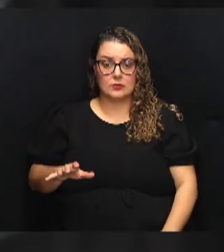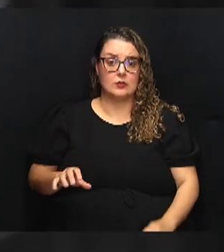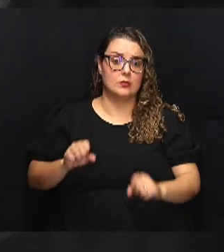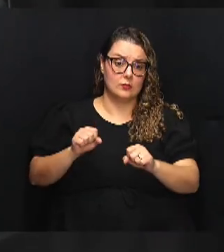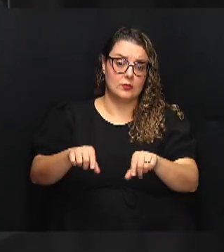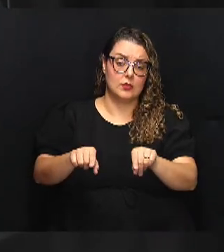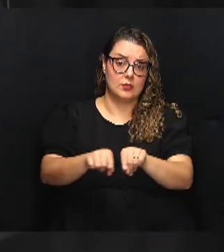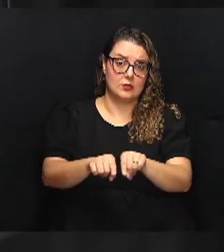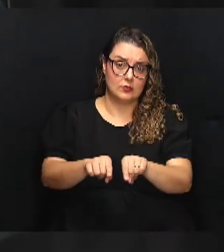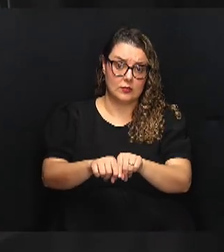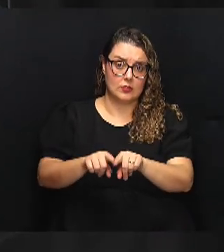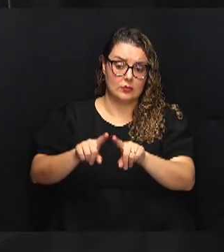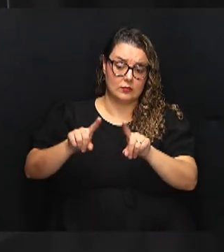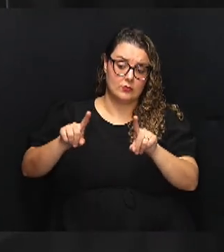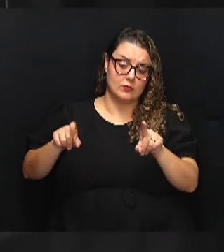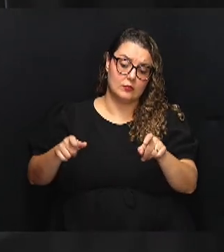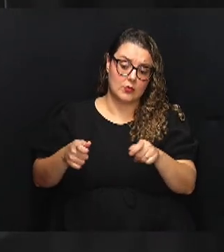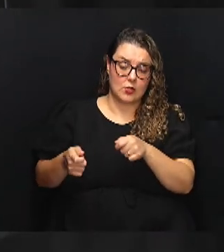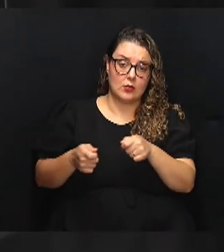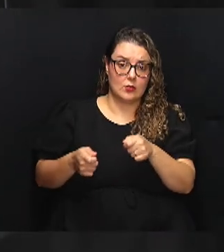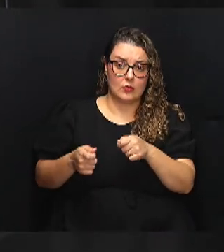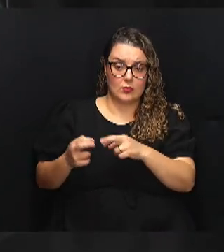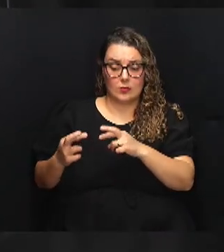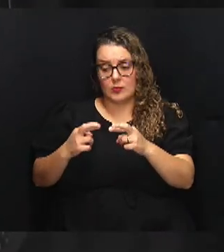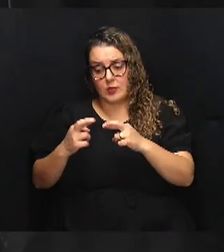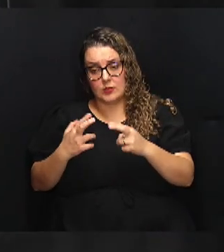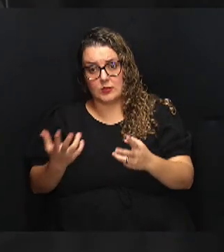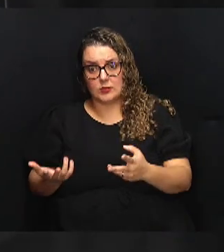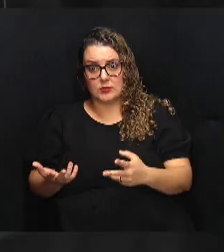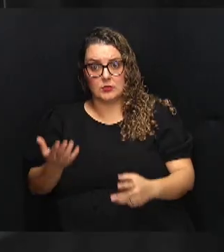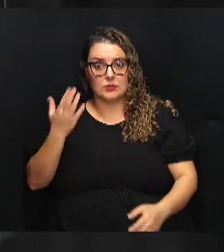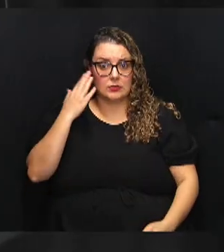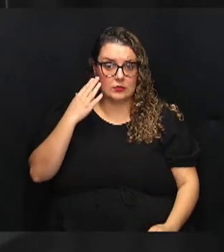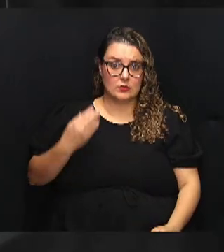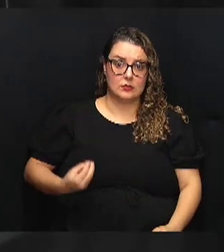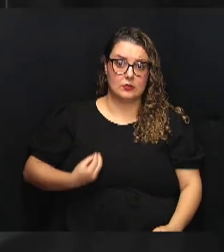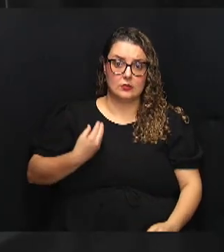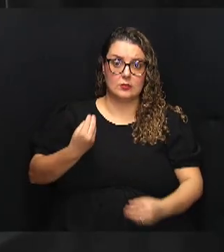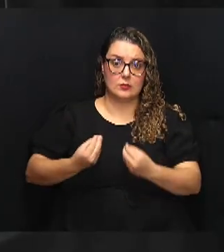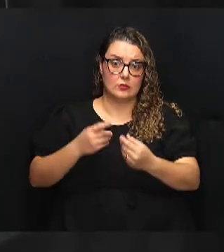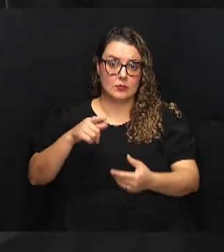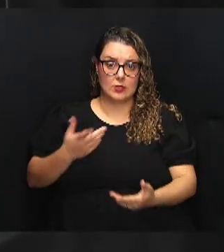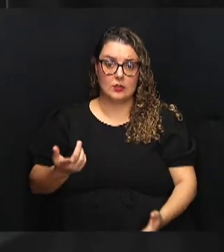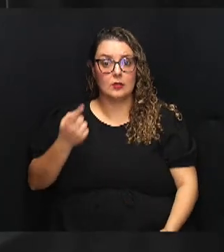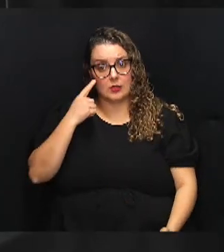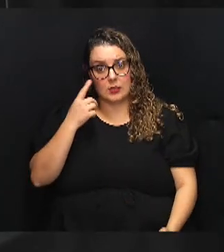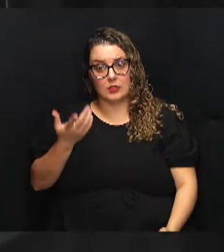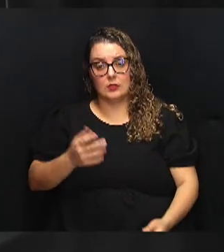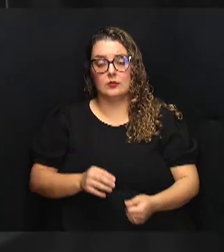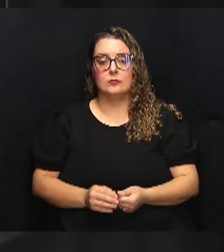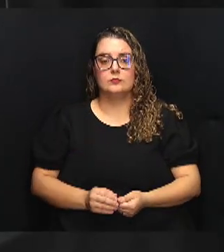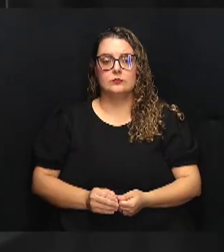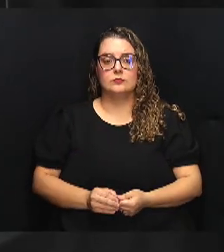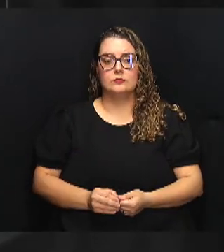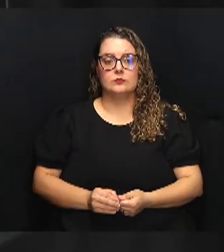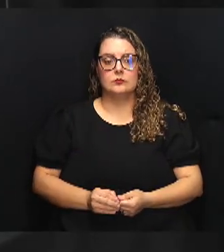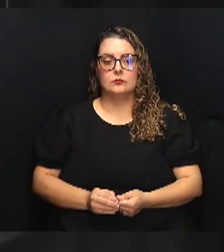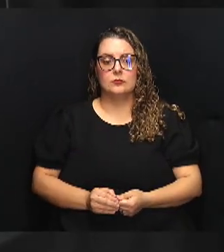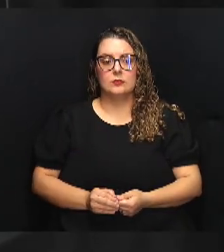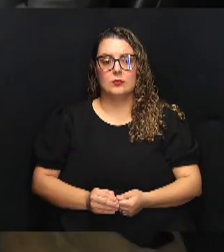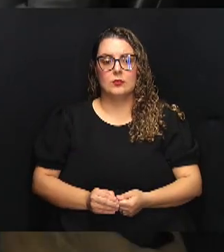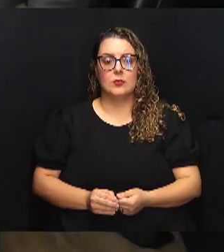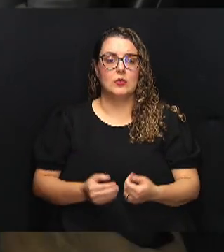ter, entre aspas, um controle, uma fiscalização, ou saber da vida, saber como está. A ideia é essa. E aí,